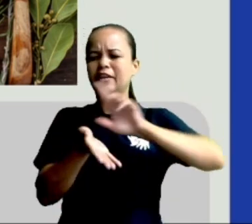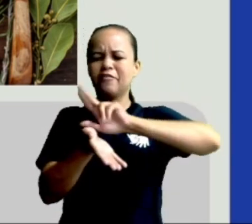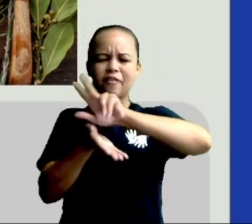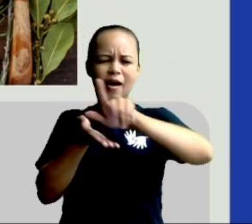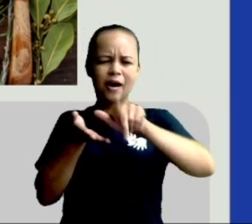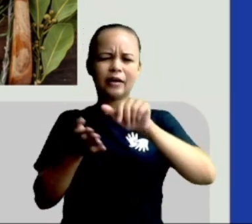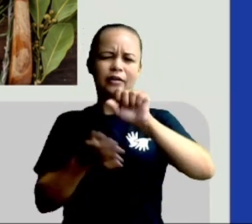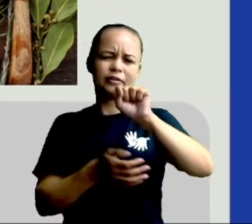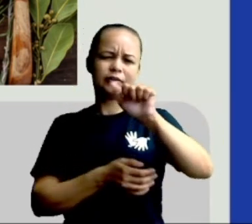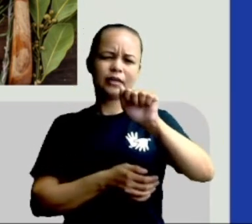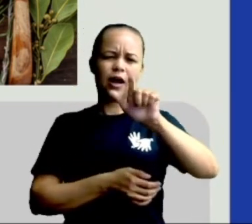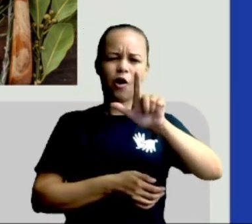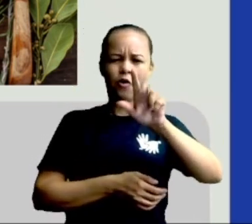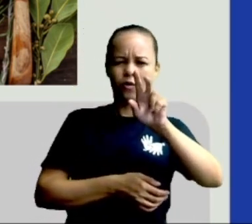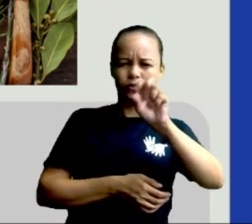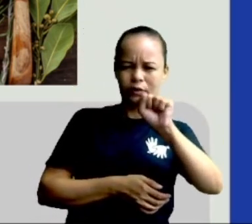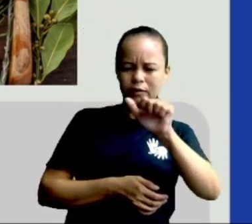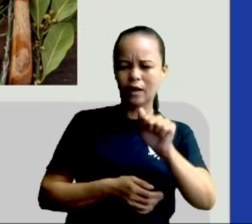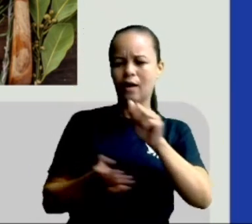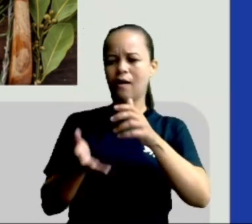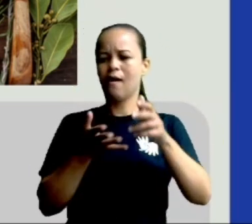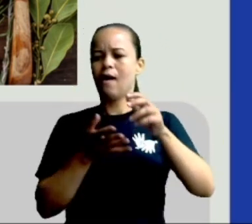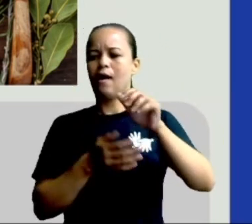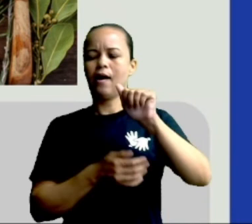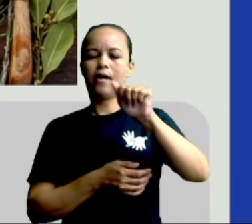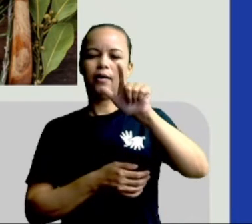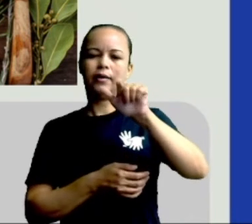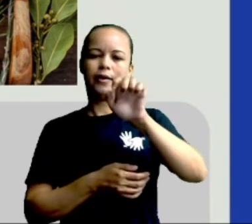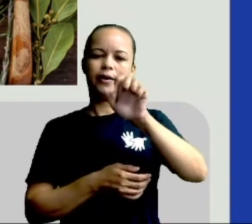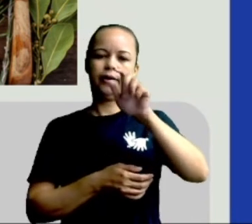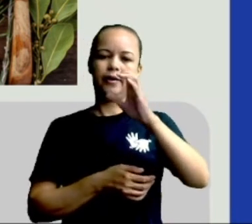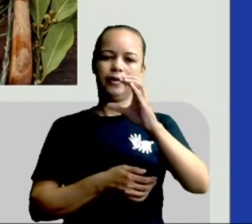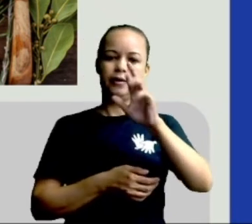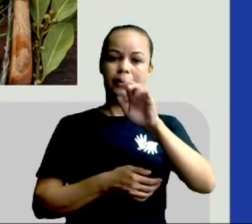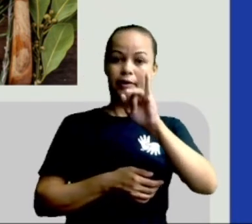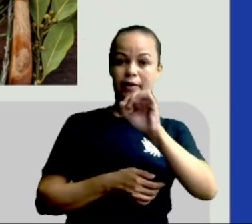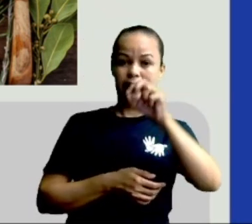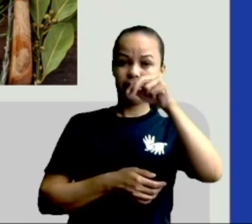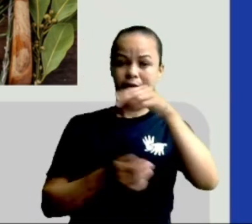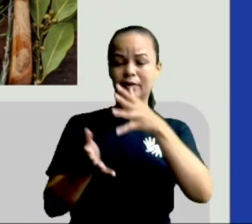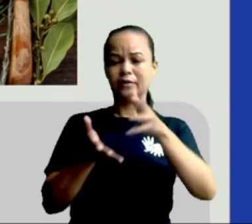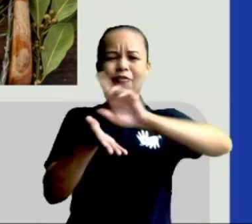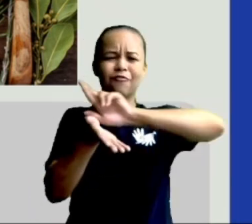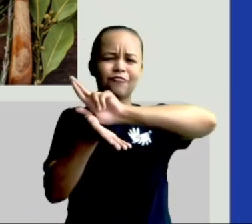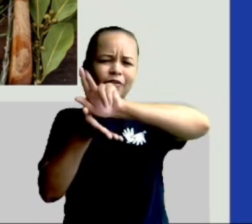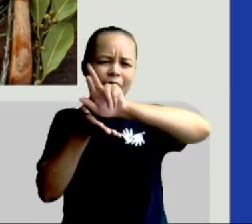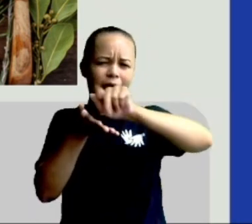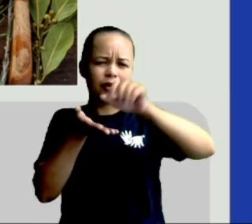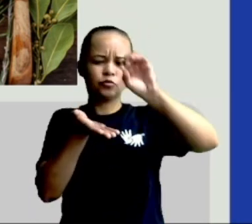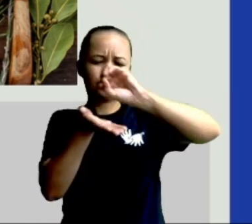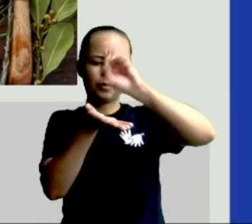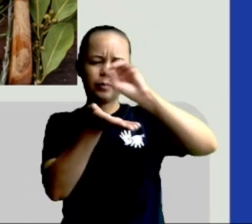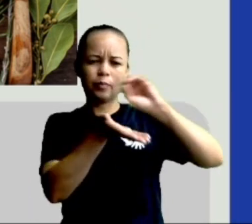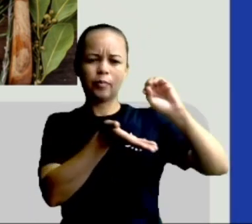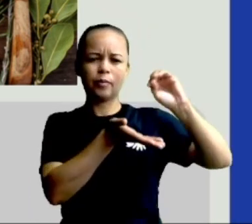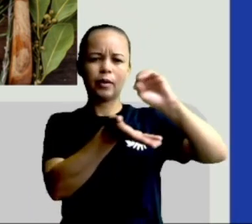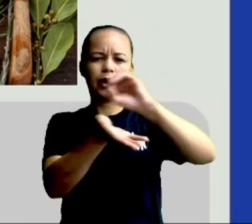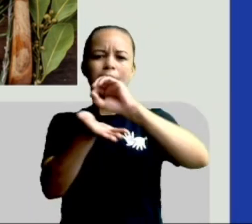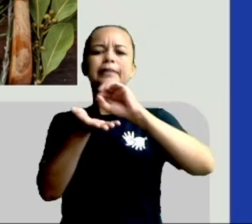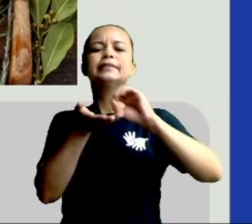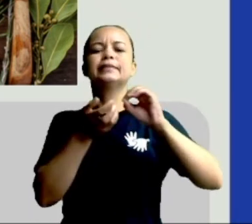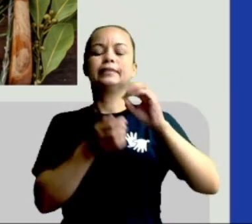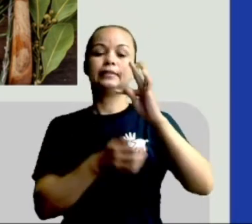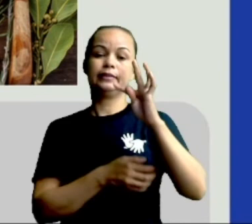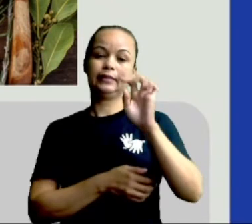a salva, a manteiga, tá? O cominho, a pimenta do reino, tá? Todos esses aí são condimentos, são temperos